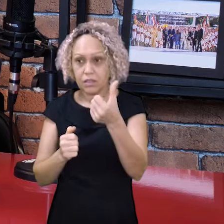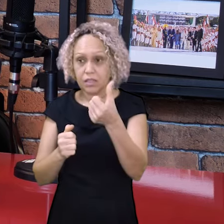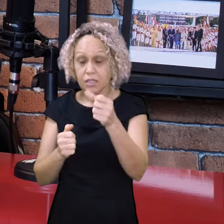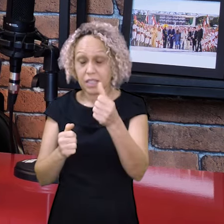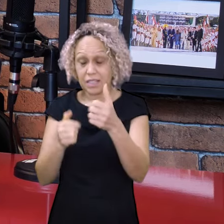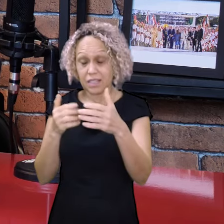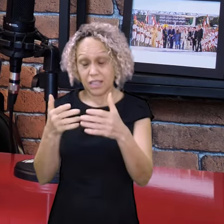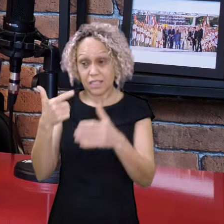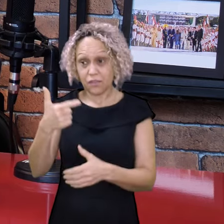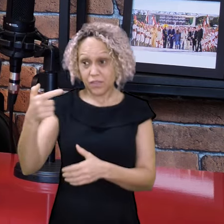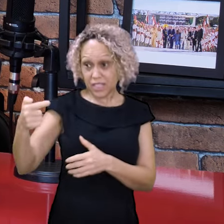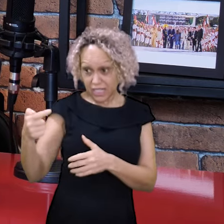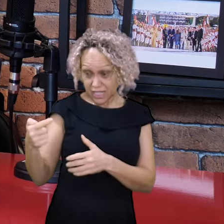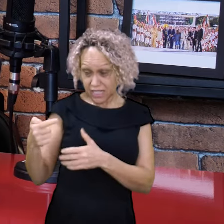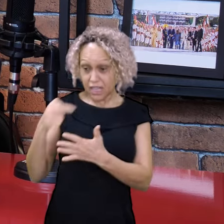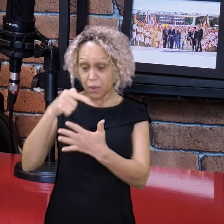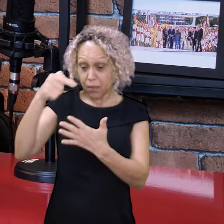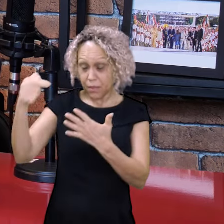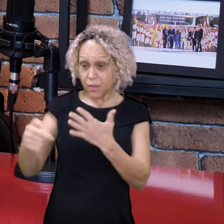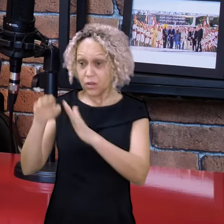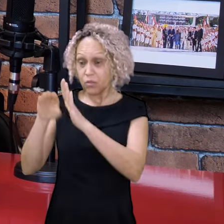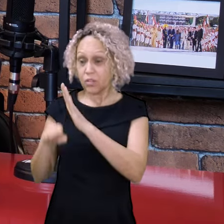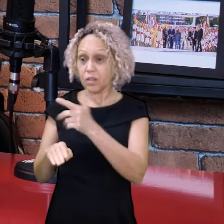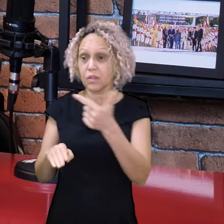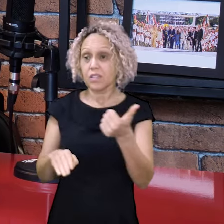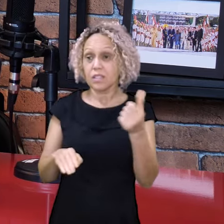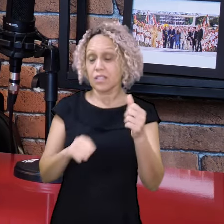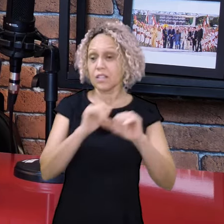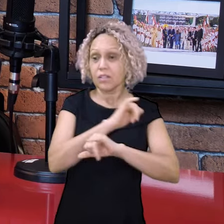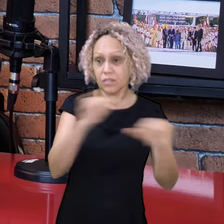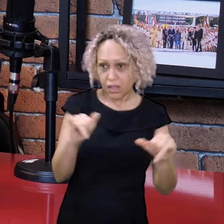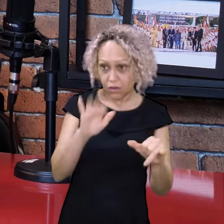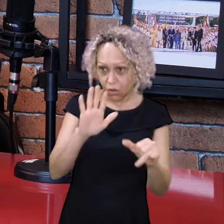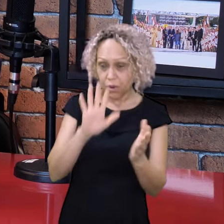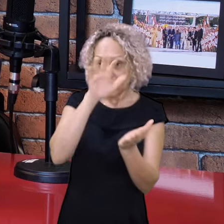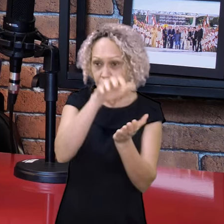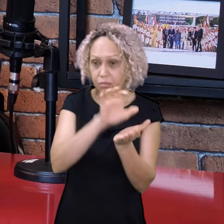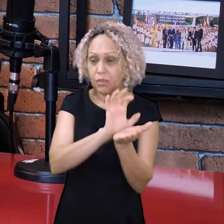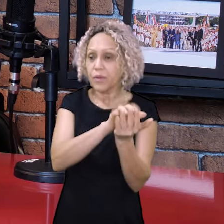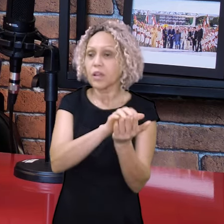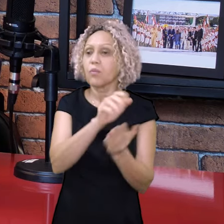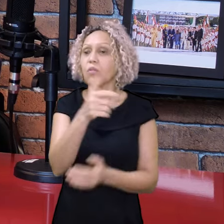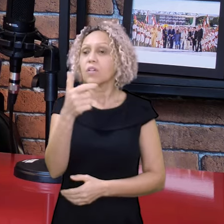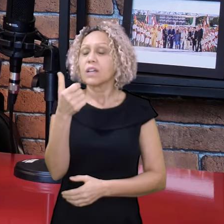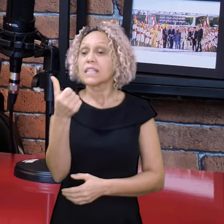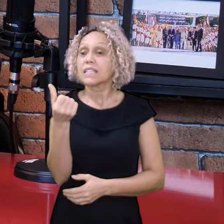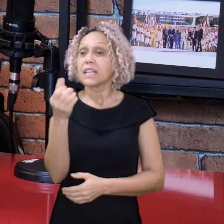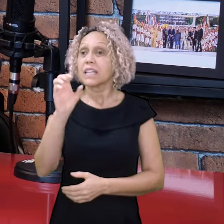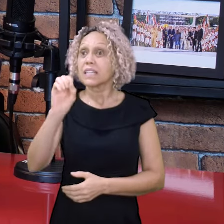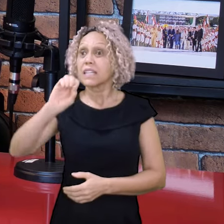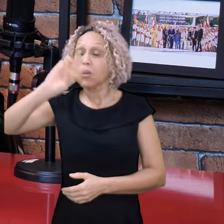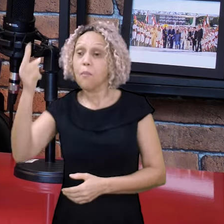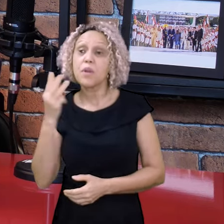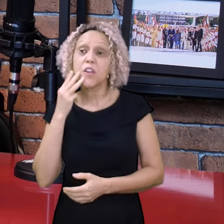de 16 das 27 modalidades do programa. Só para Pernambuco foram liberados 600 milhões de reais,